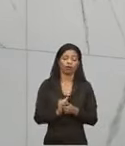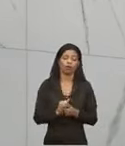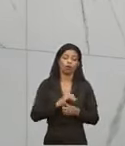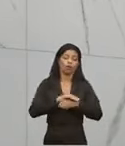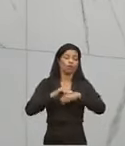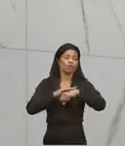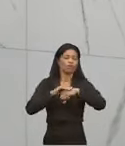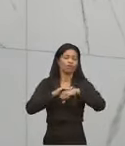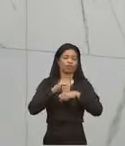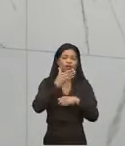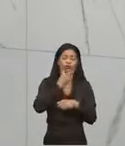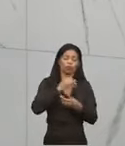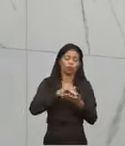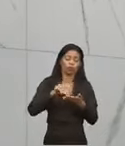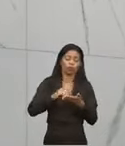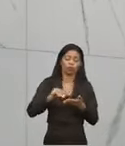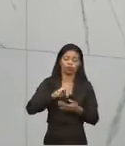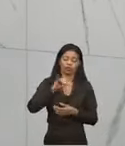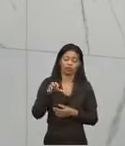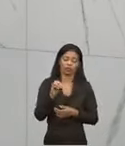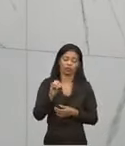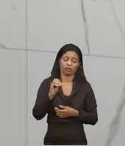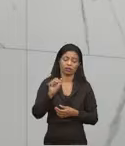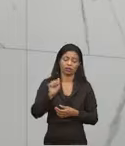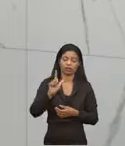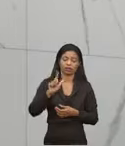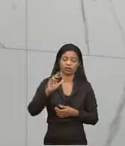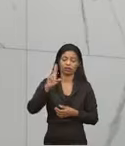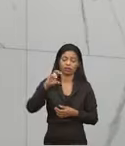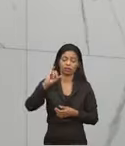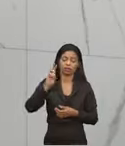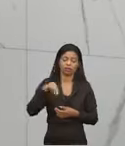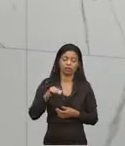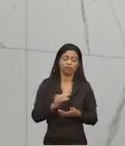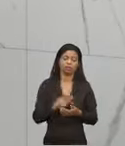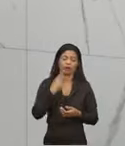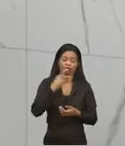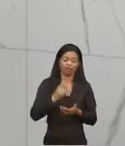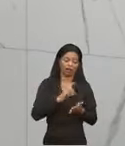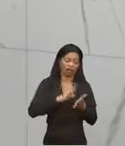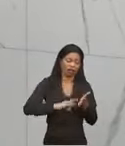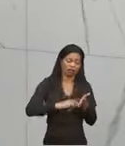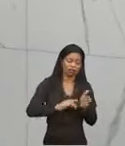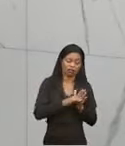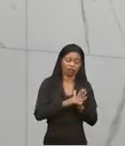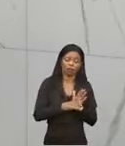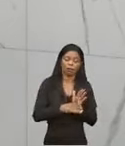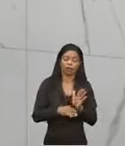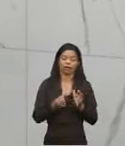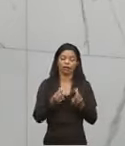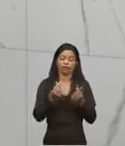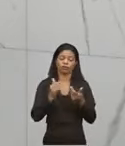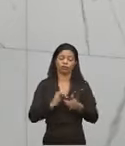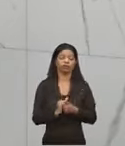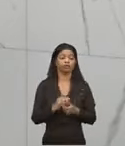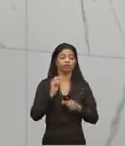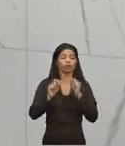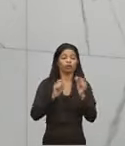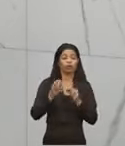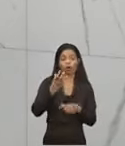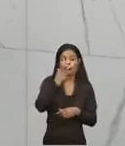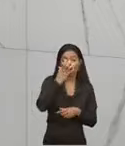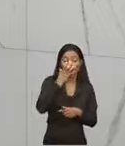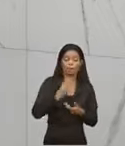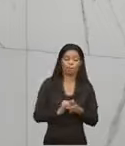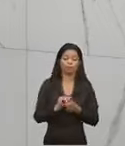com o secretário Joaquim para discutir o orçamento aqui na casa. Nós temos tratado aqui com maior celeridade